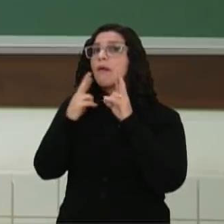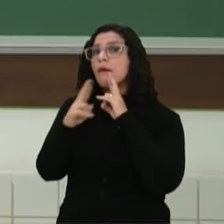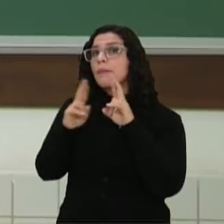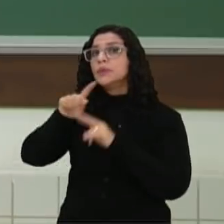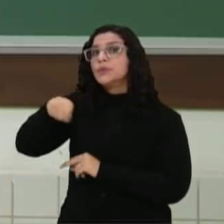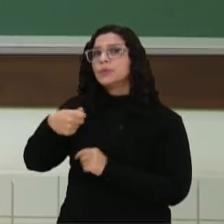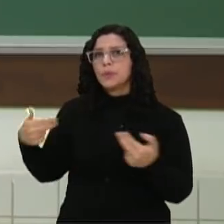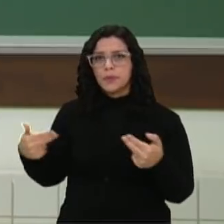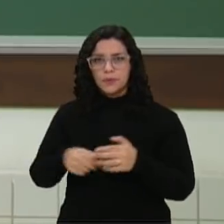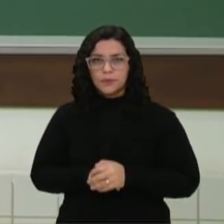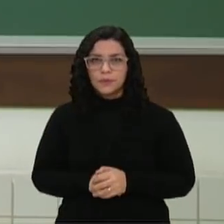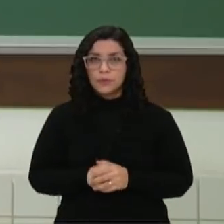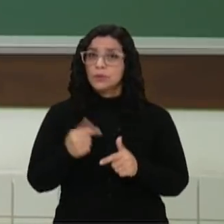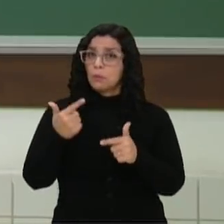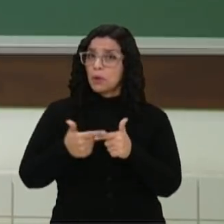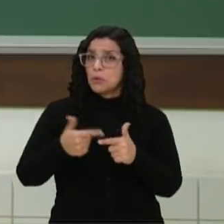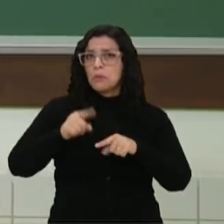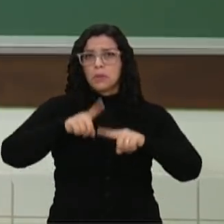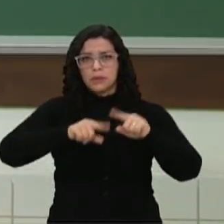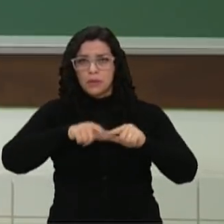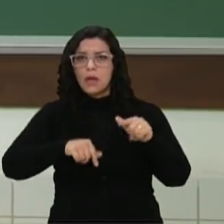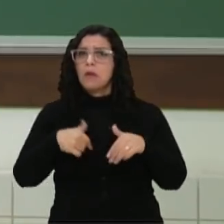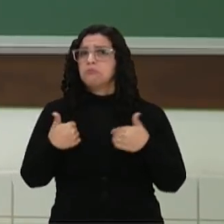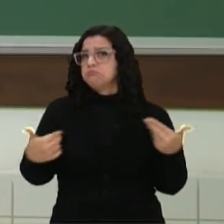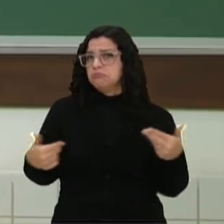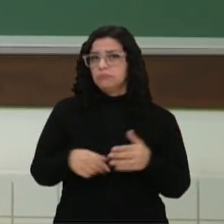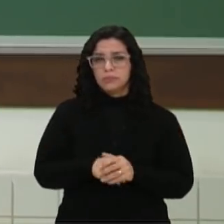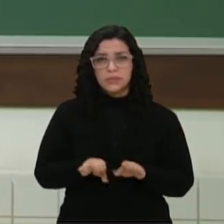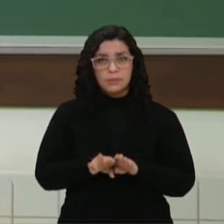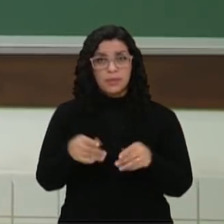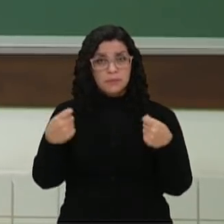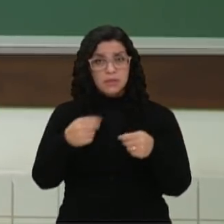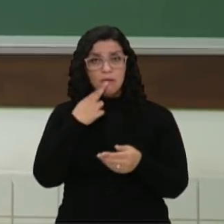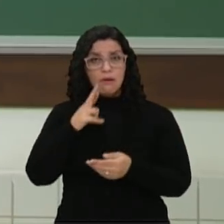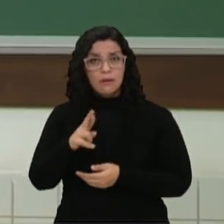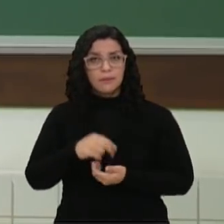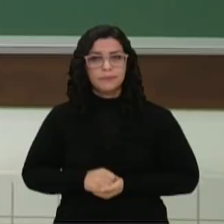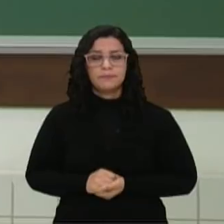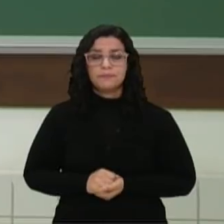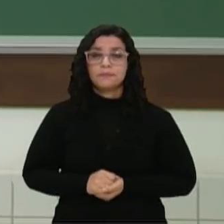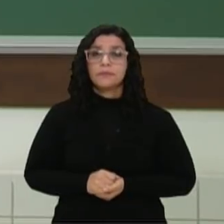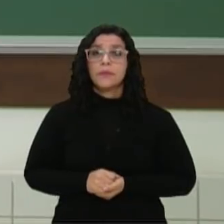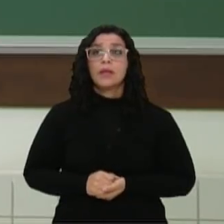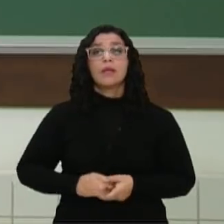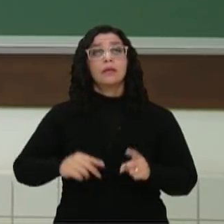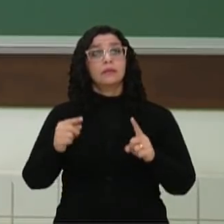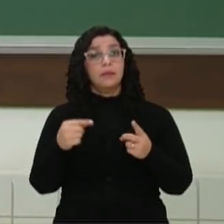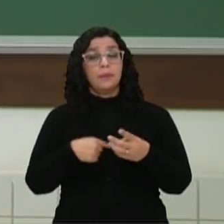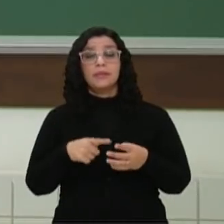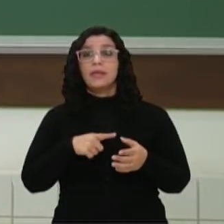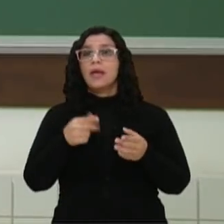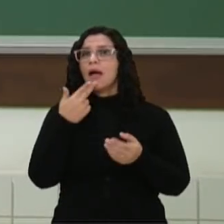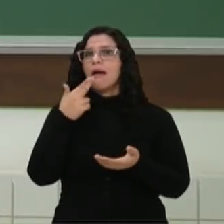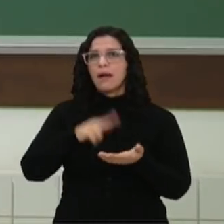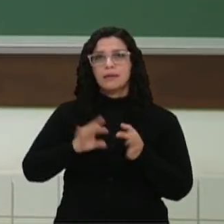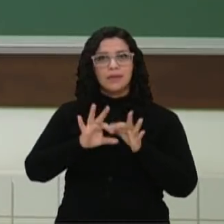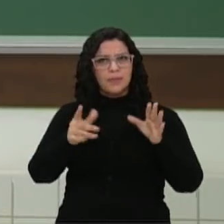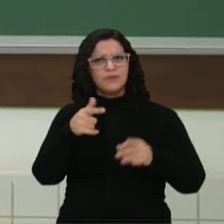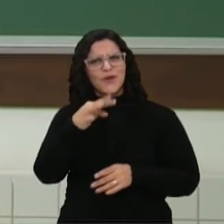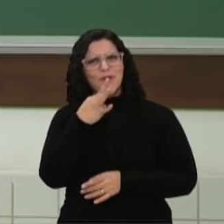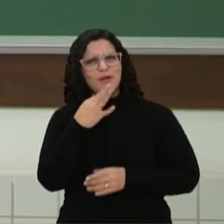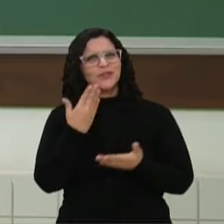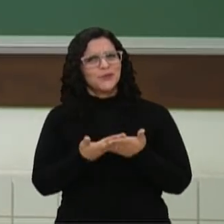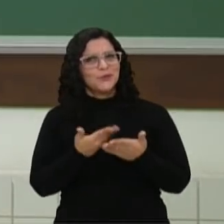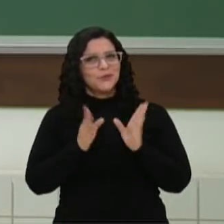reclamação sobre algo, algum produto, algum serviço, algo nesse sentido. E claro, temos a carta aberta que já conhecemos, já